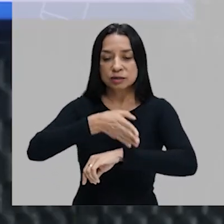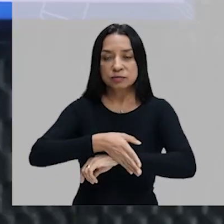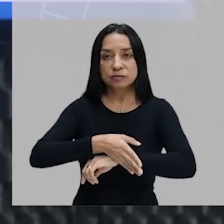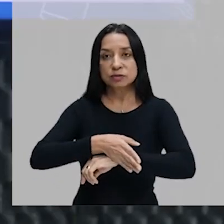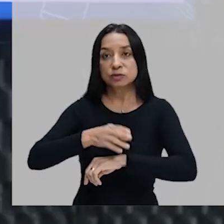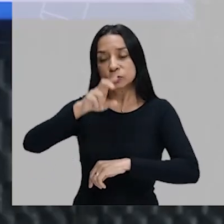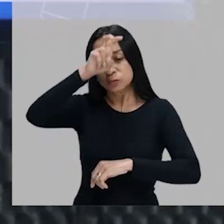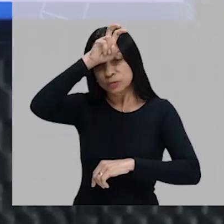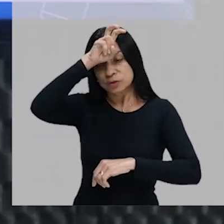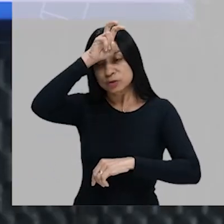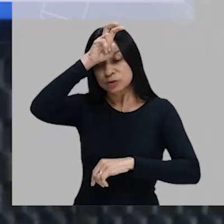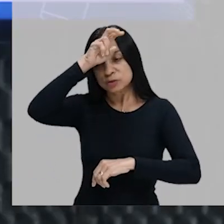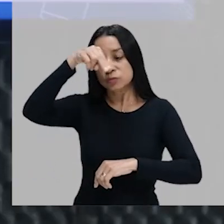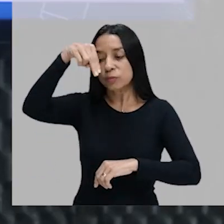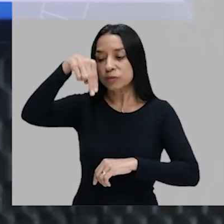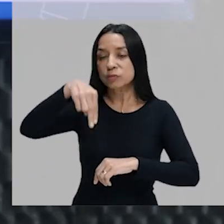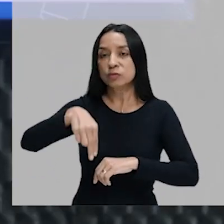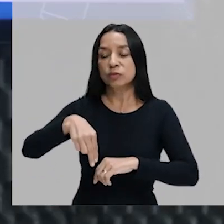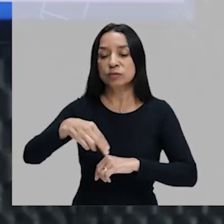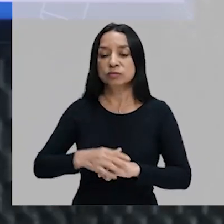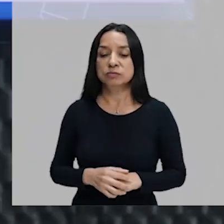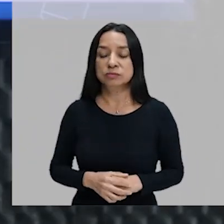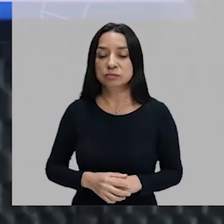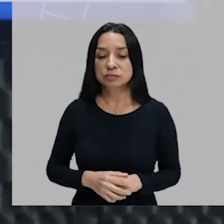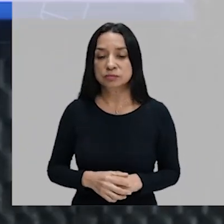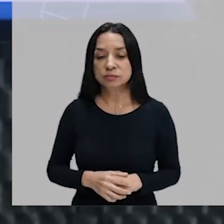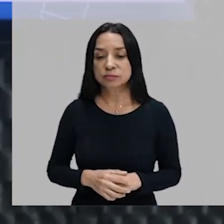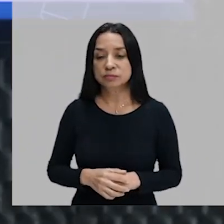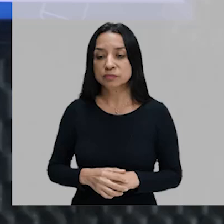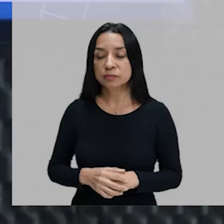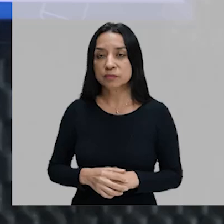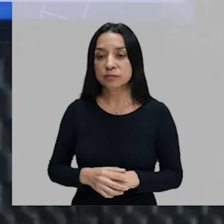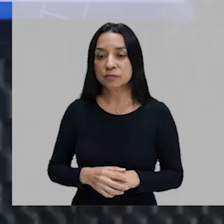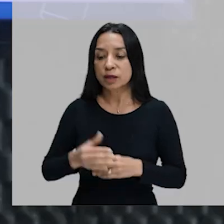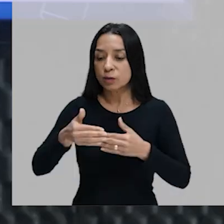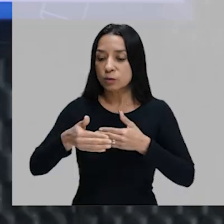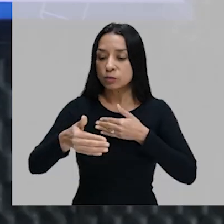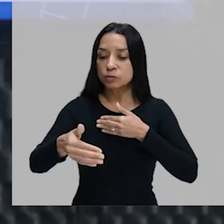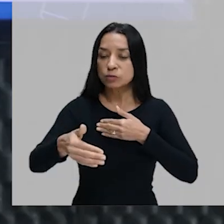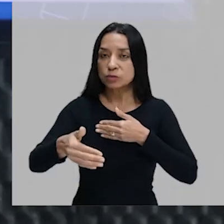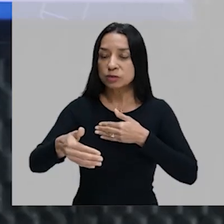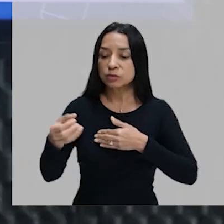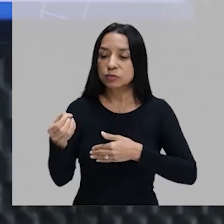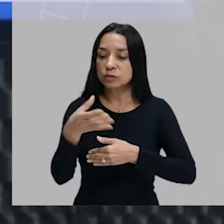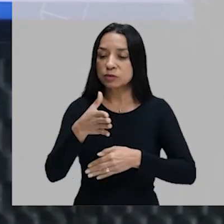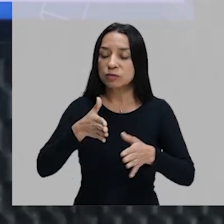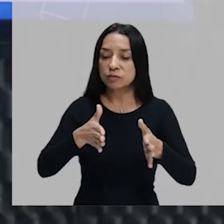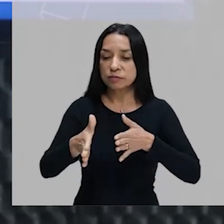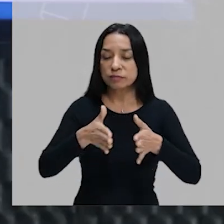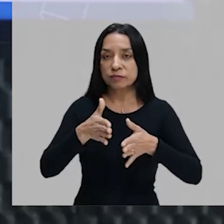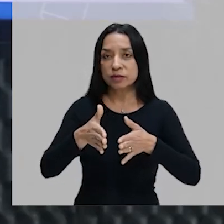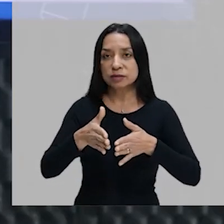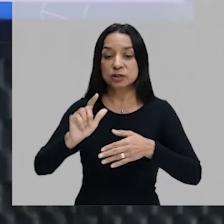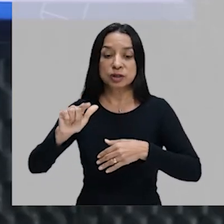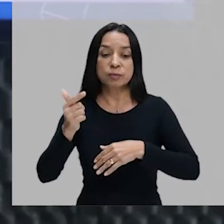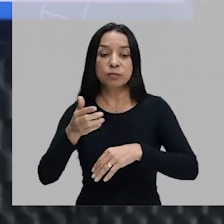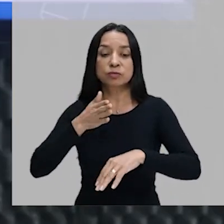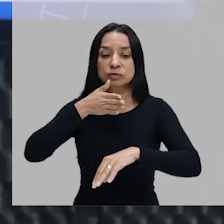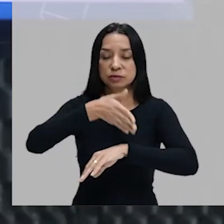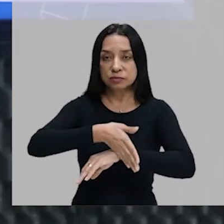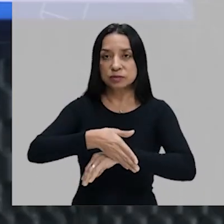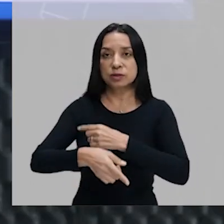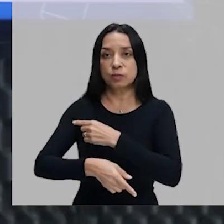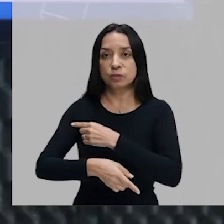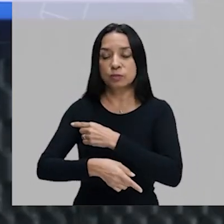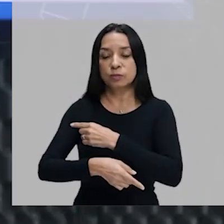final do Médio Império. E durante uma nova fase que o Egito vai viver, após as invasões dos Ixos, o